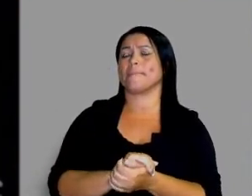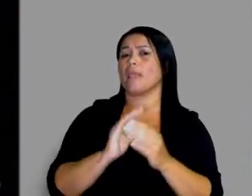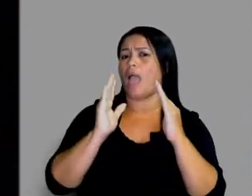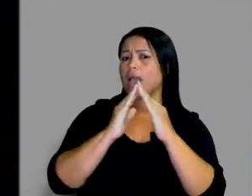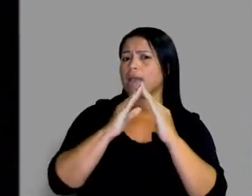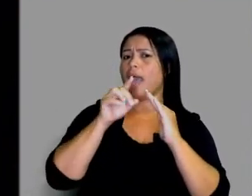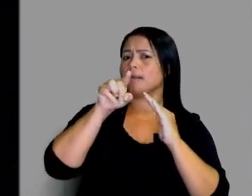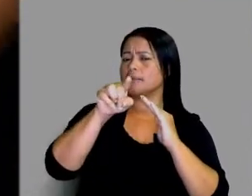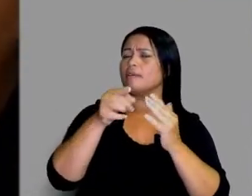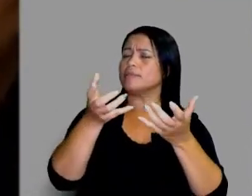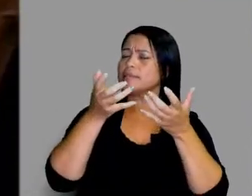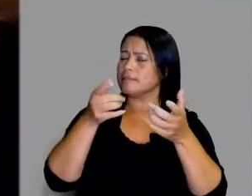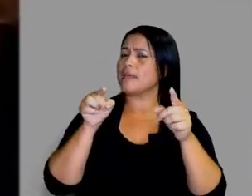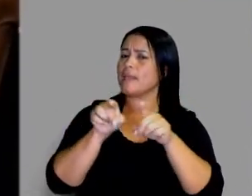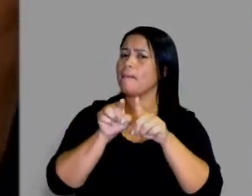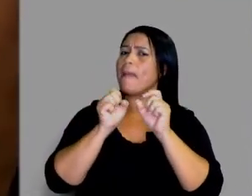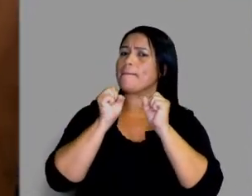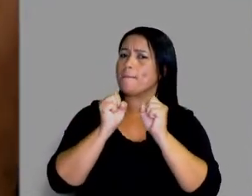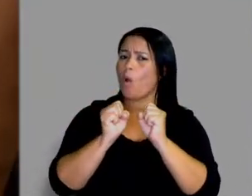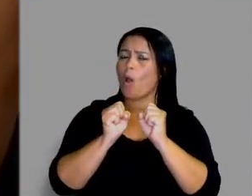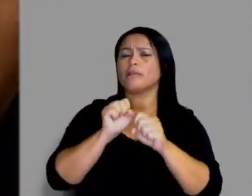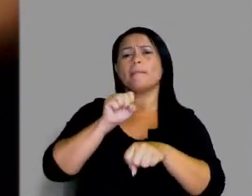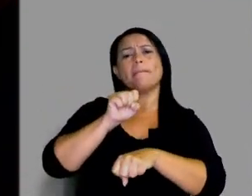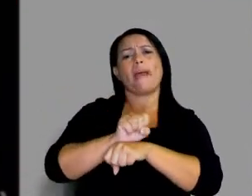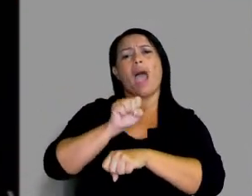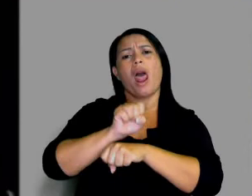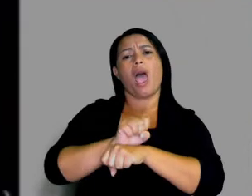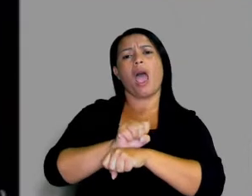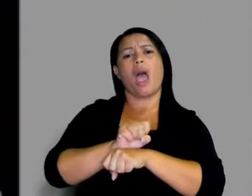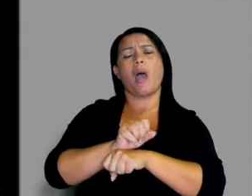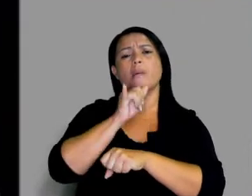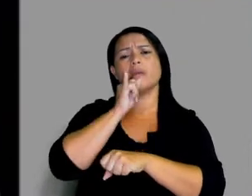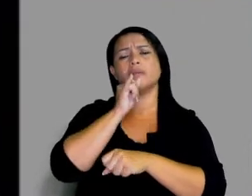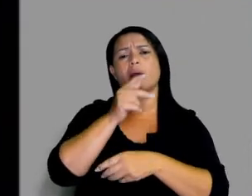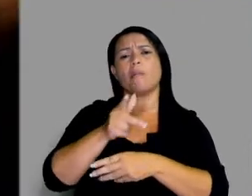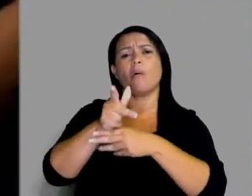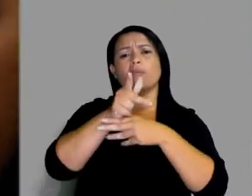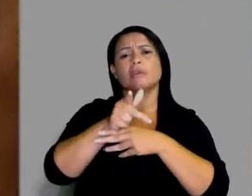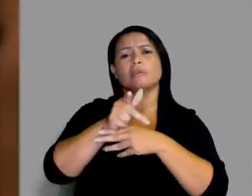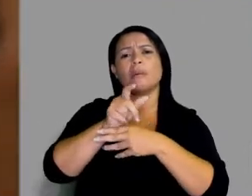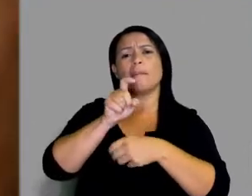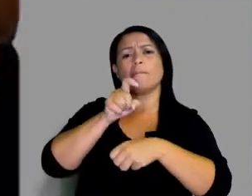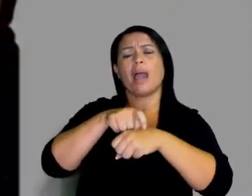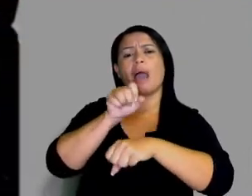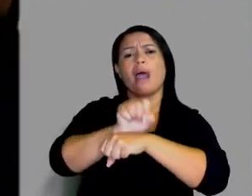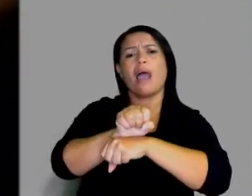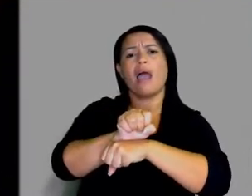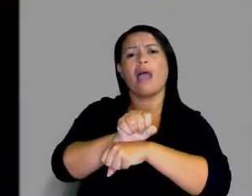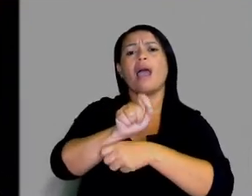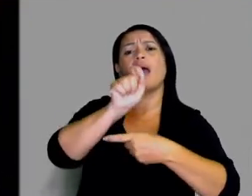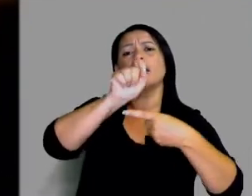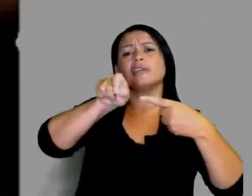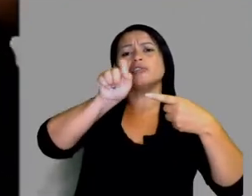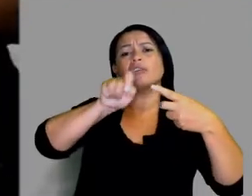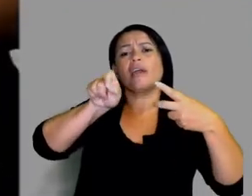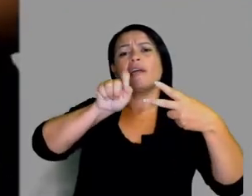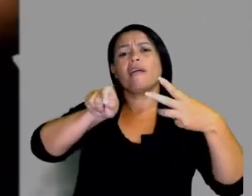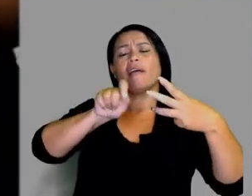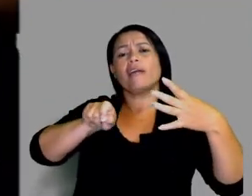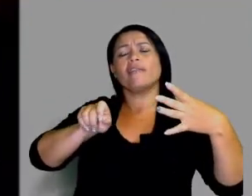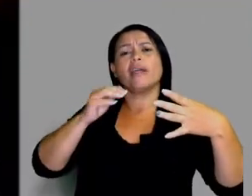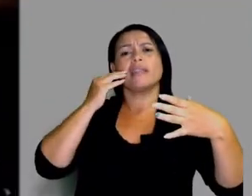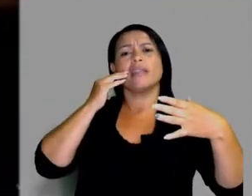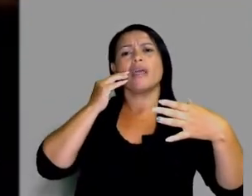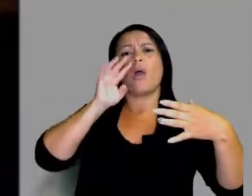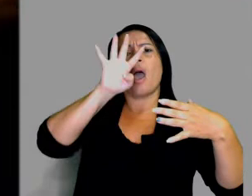casa aí, se vocês também quiserem, vocês podem parar o vídeo e escrever isso aqui, tá bom? Essas tabelas e